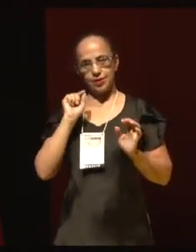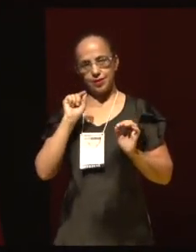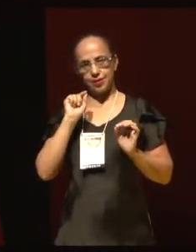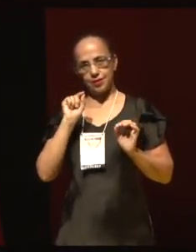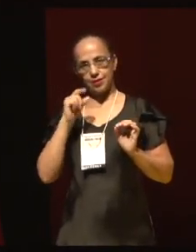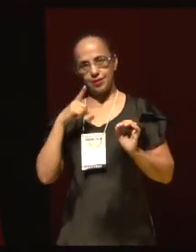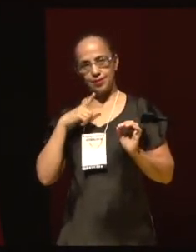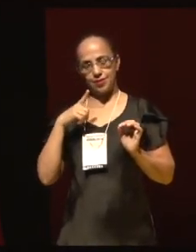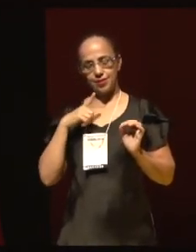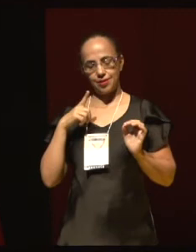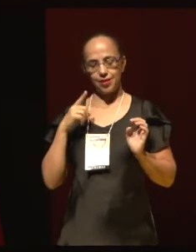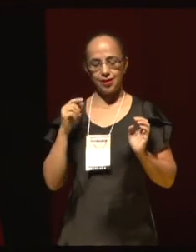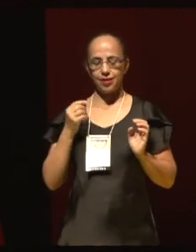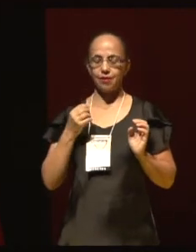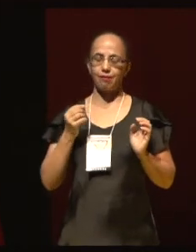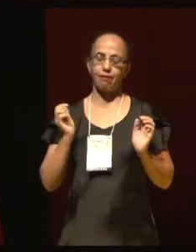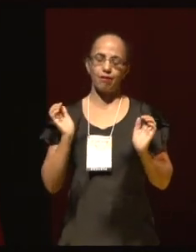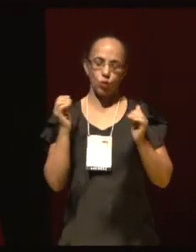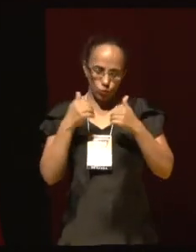forte.